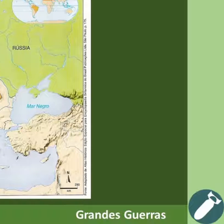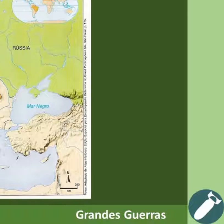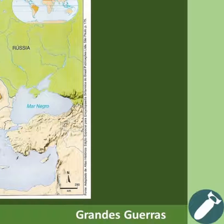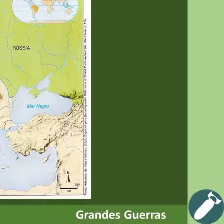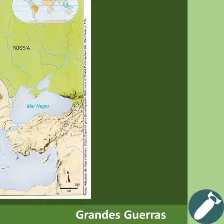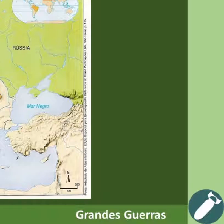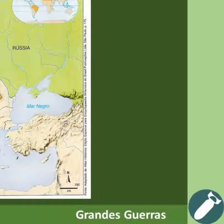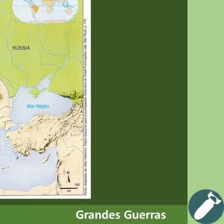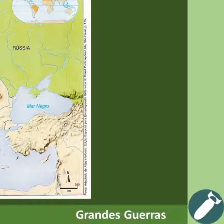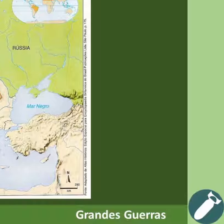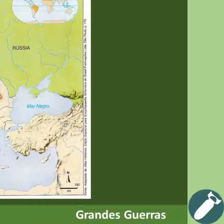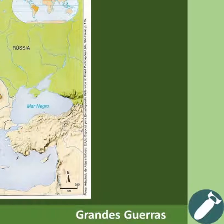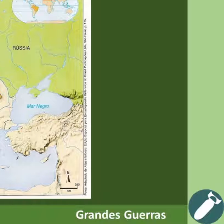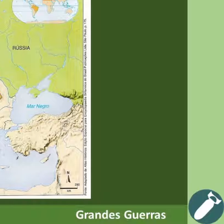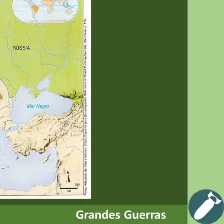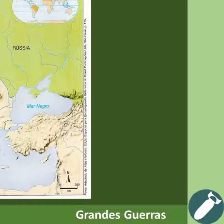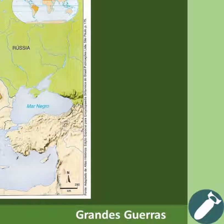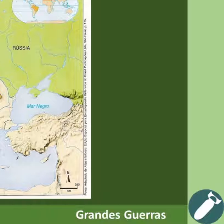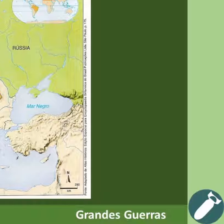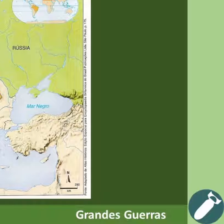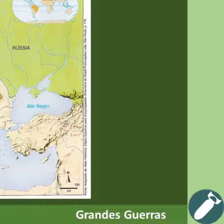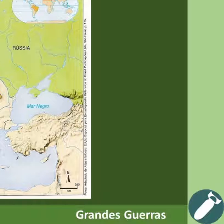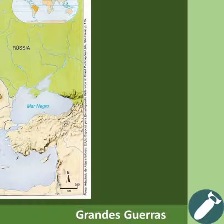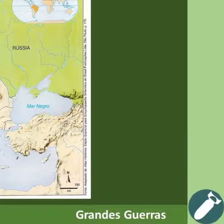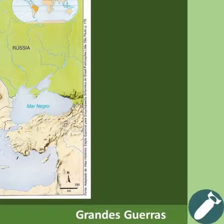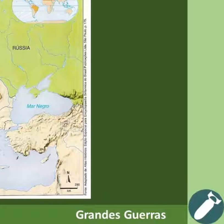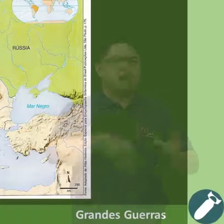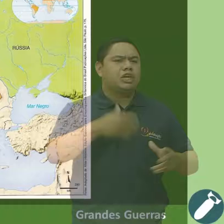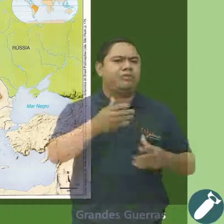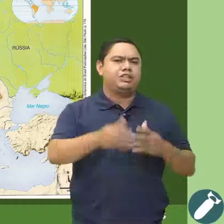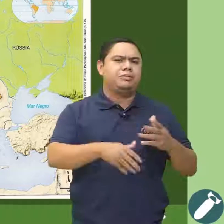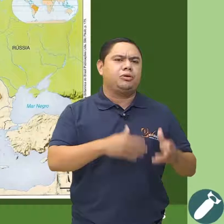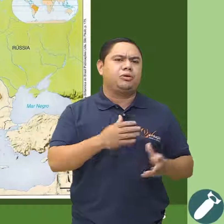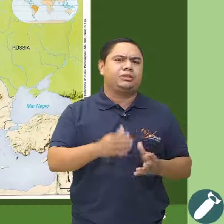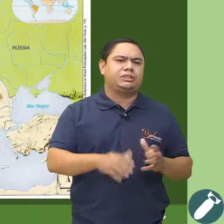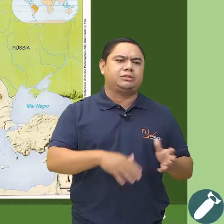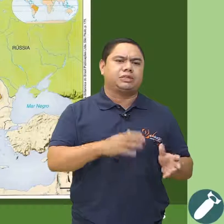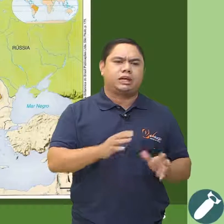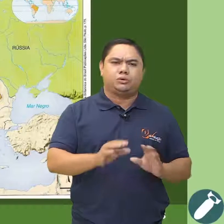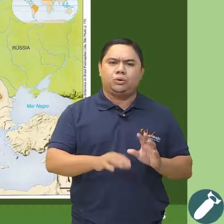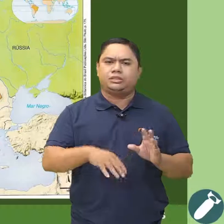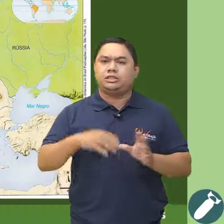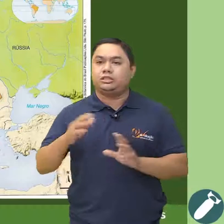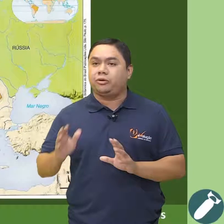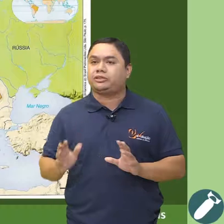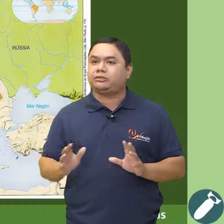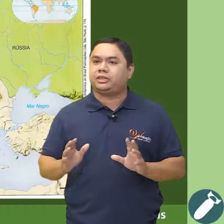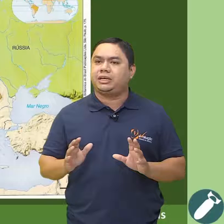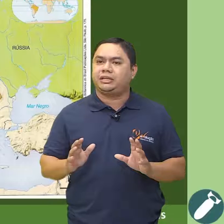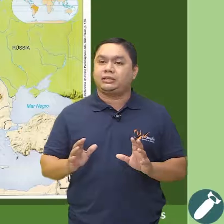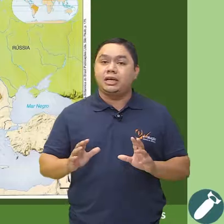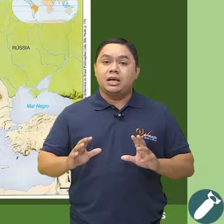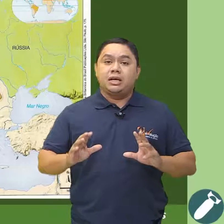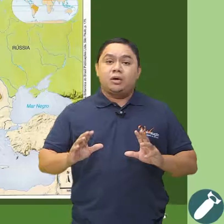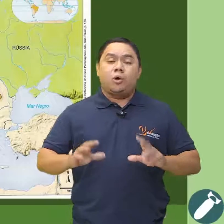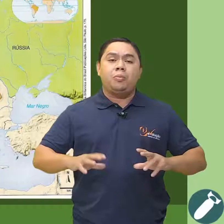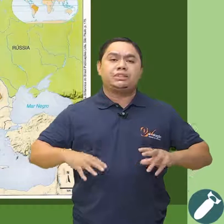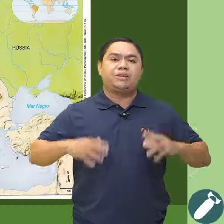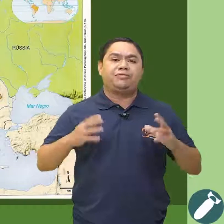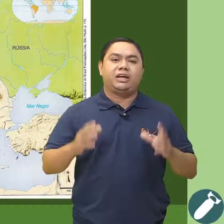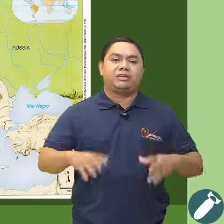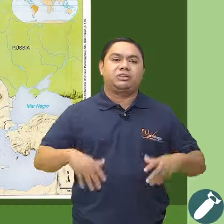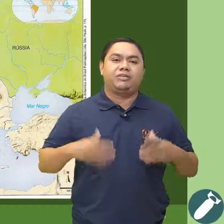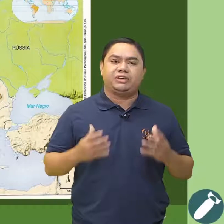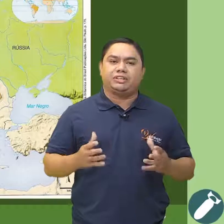duas fases. A primeira fase é a fase de trincheira, a fase de movimento, que vai de 1914 a início de 1915, Como